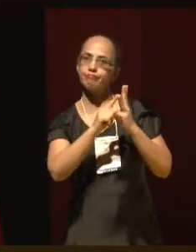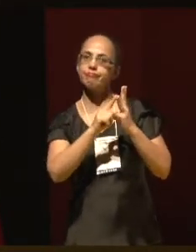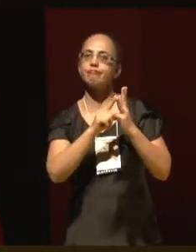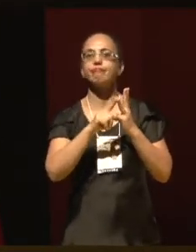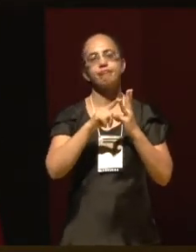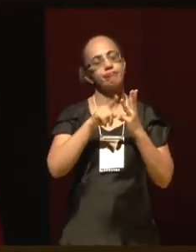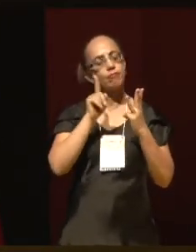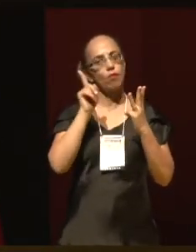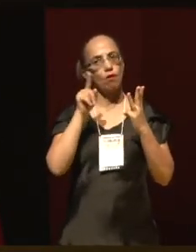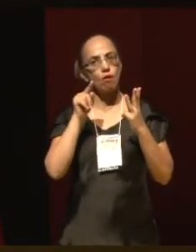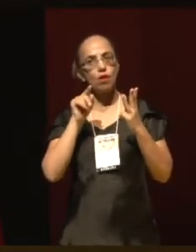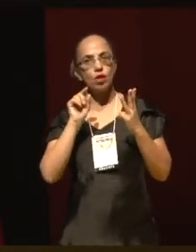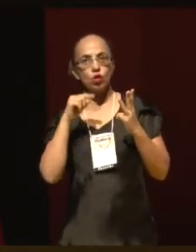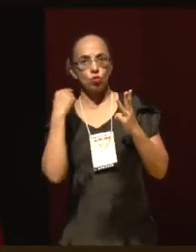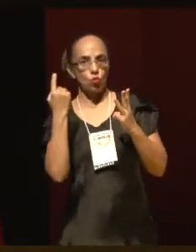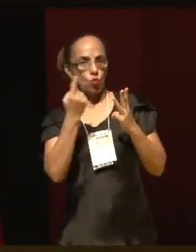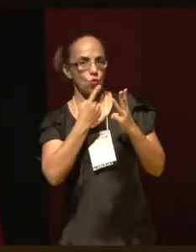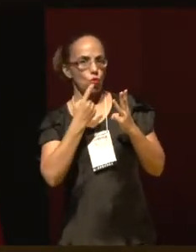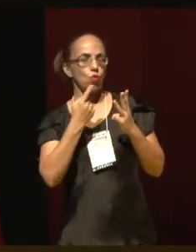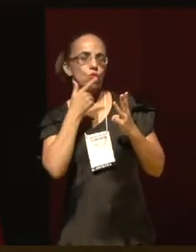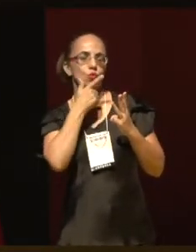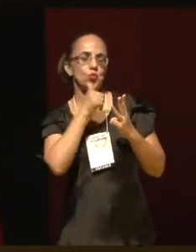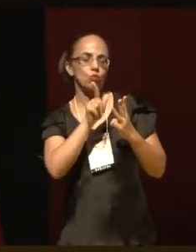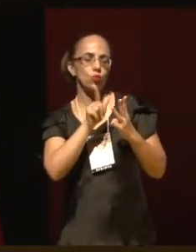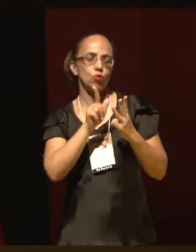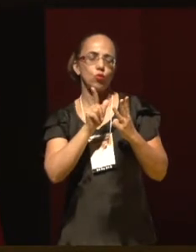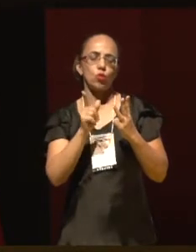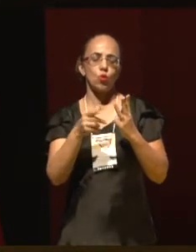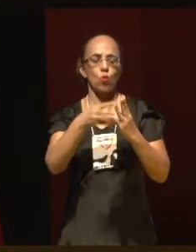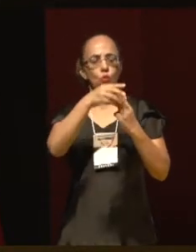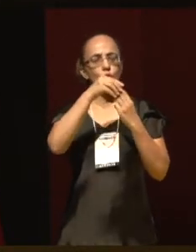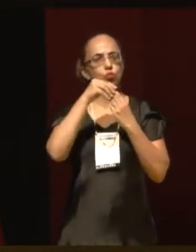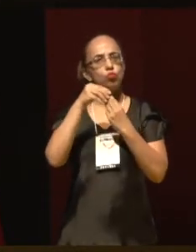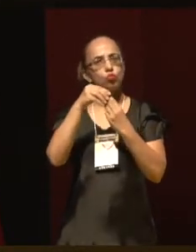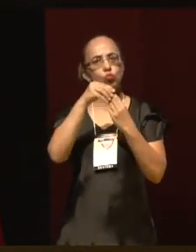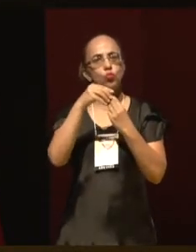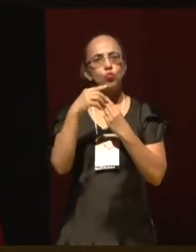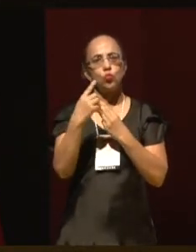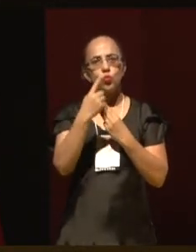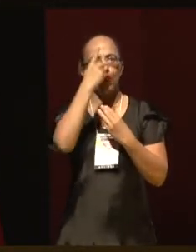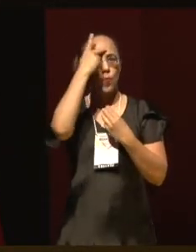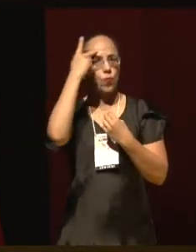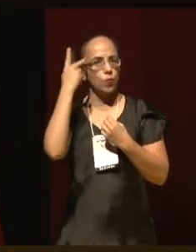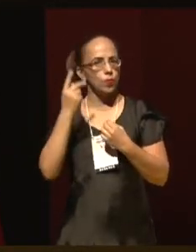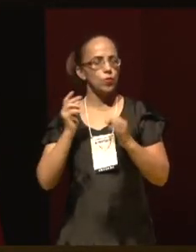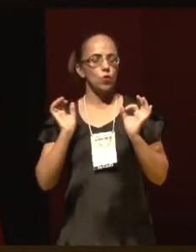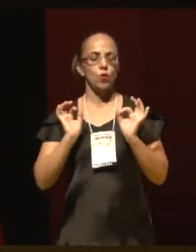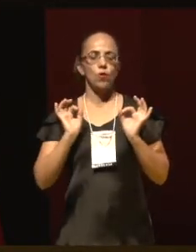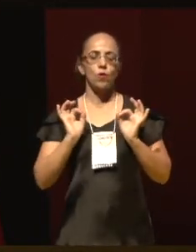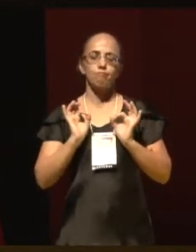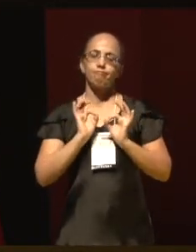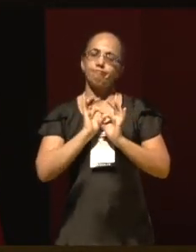então nós nos convertimos em uma pessoa realizada.